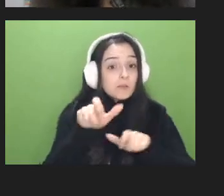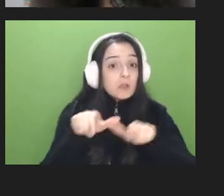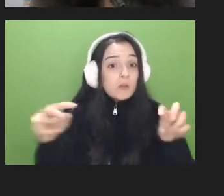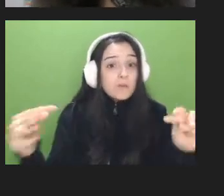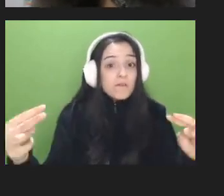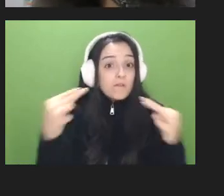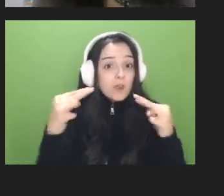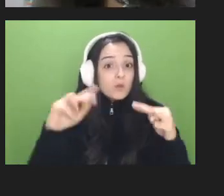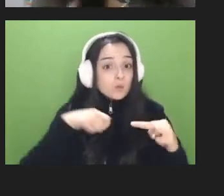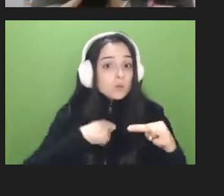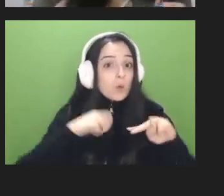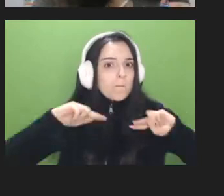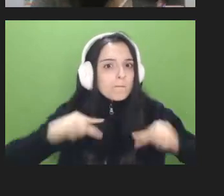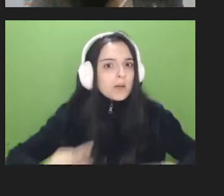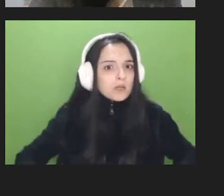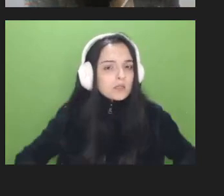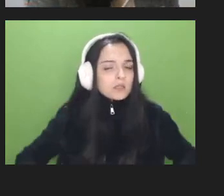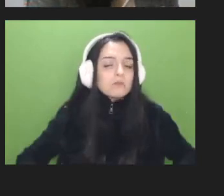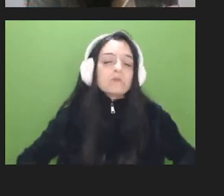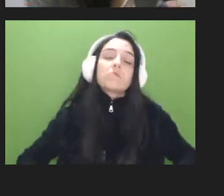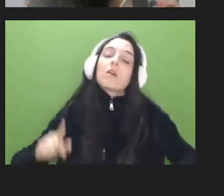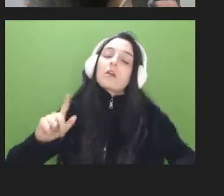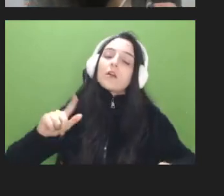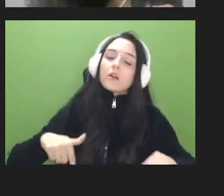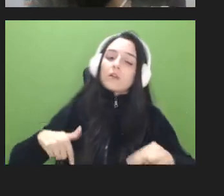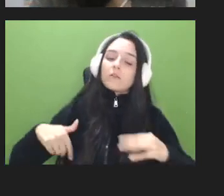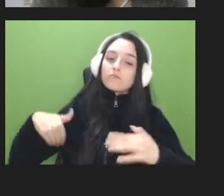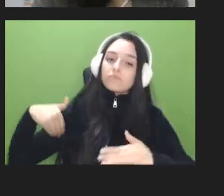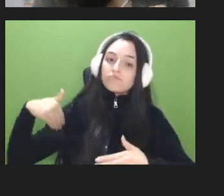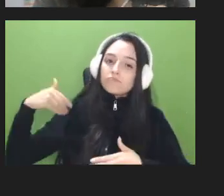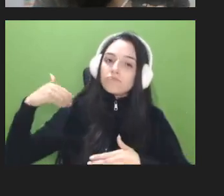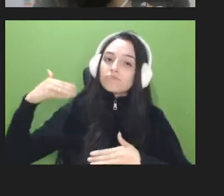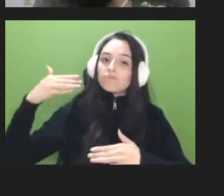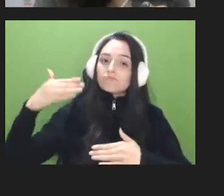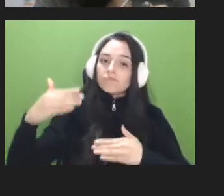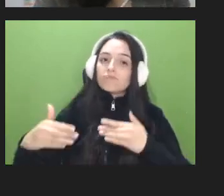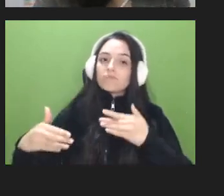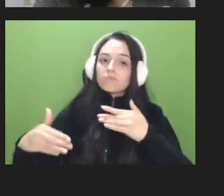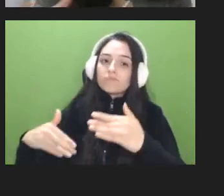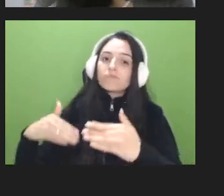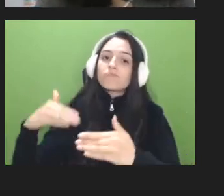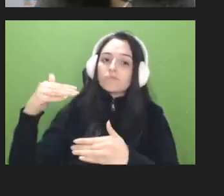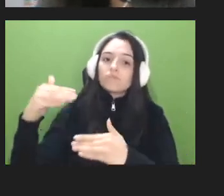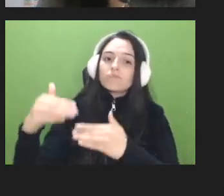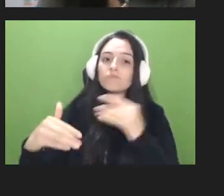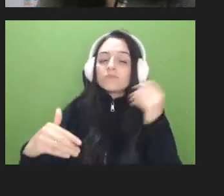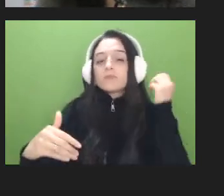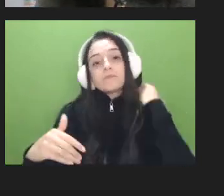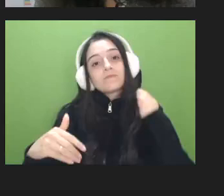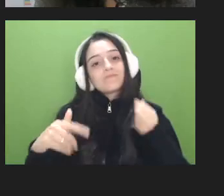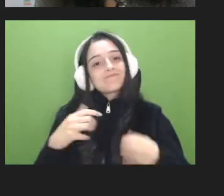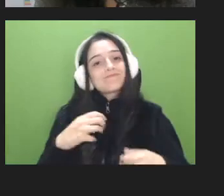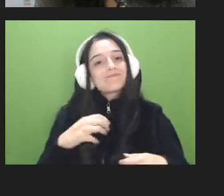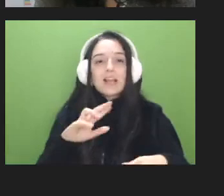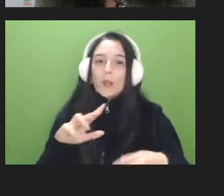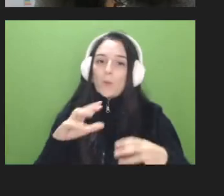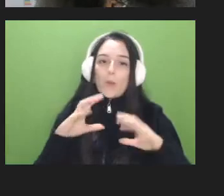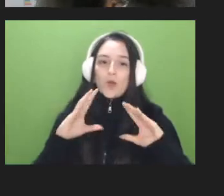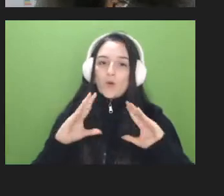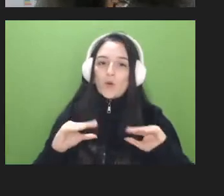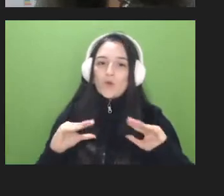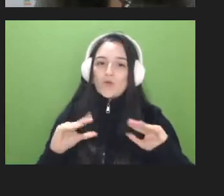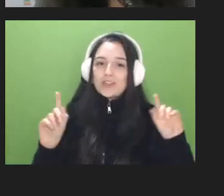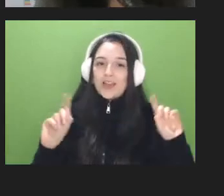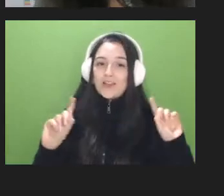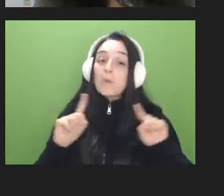Então, foi um processo, né? Mas hoje eu percebo o quanto, apesar de desconfortável, é libertador, às vezes, eu poder ser honesta